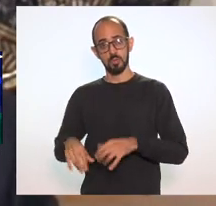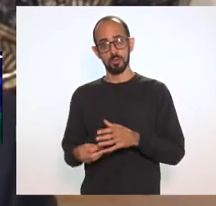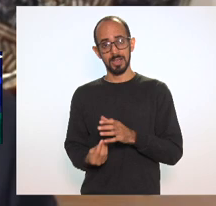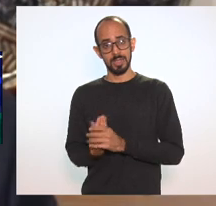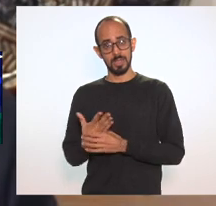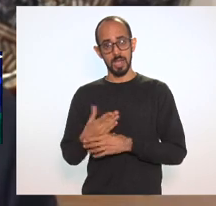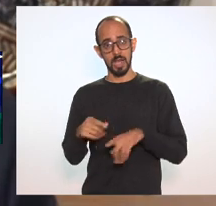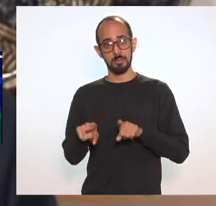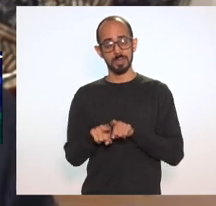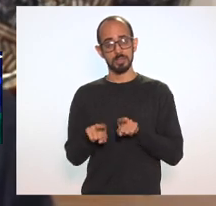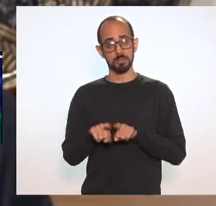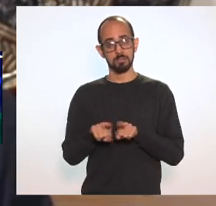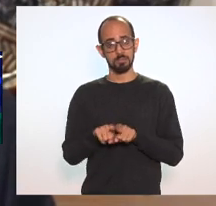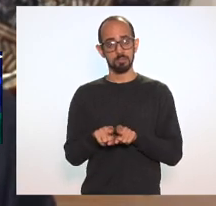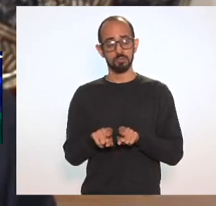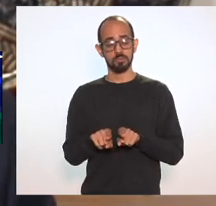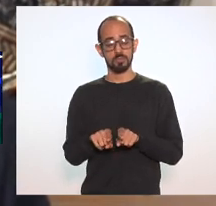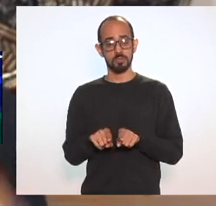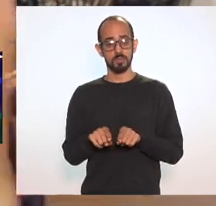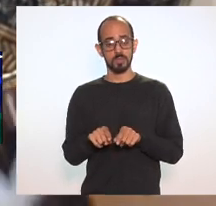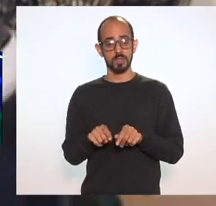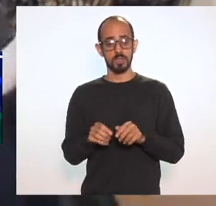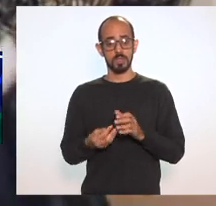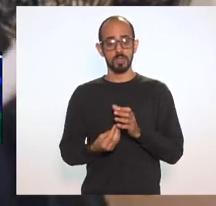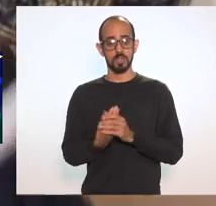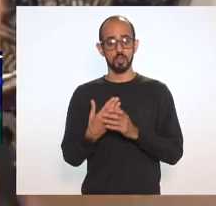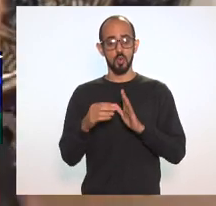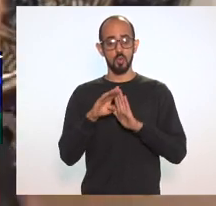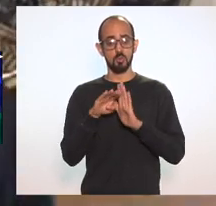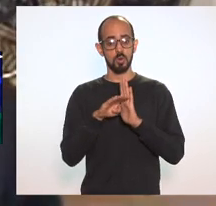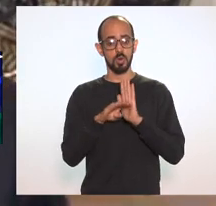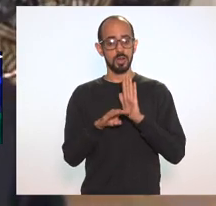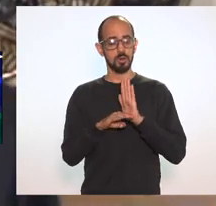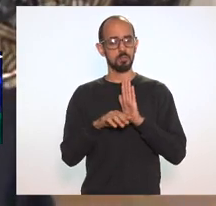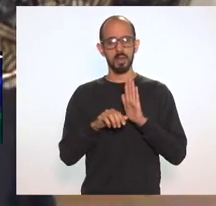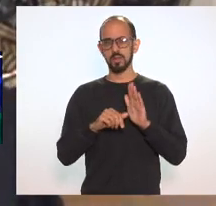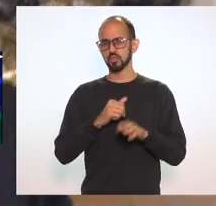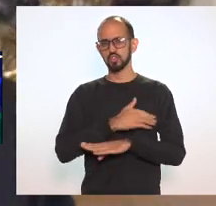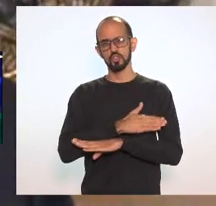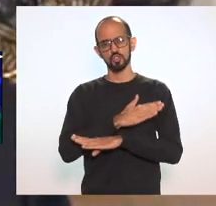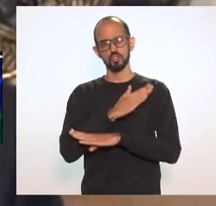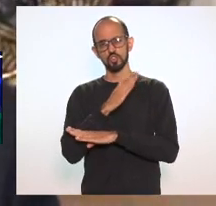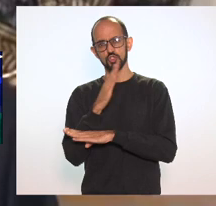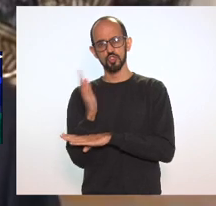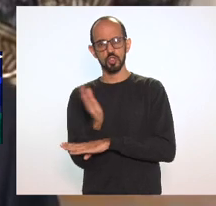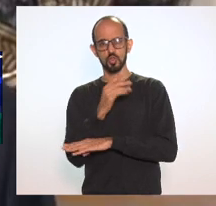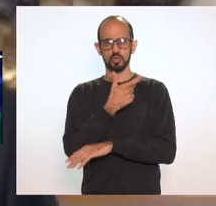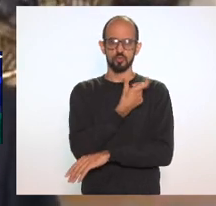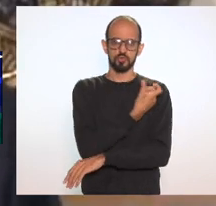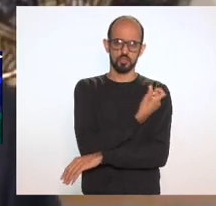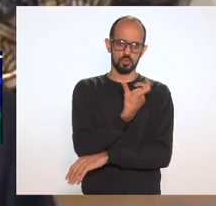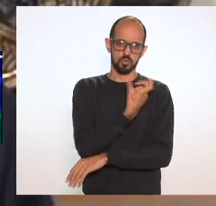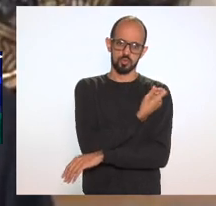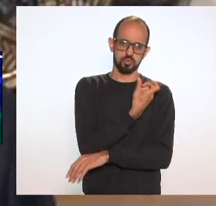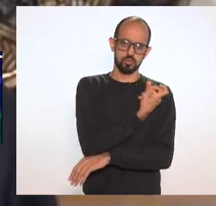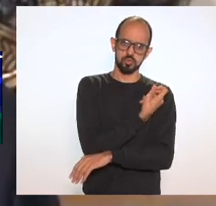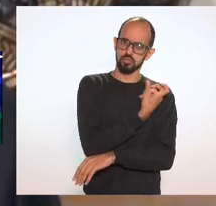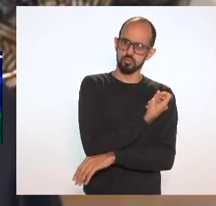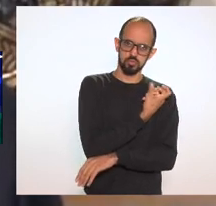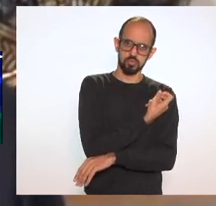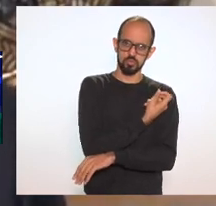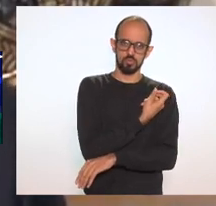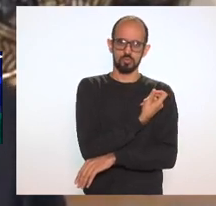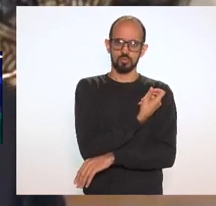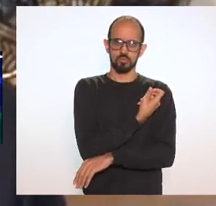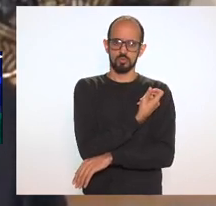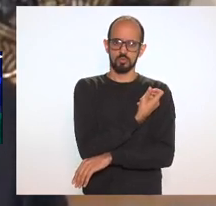criar um grande programa 24 horas de imunização que eu tenho certeza que eles consegue também desde que se tem